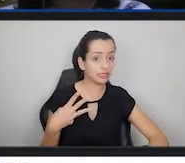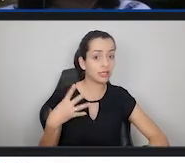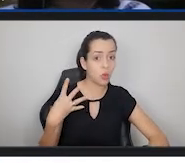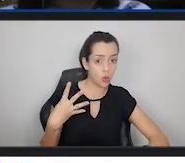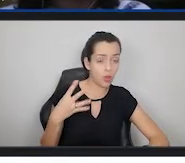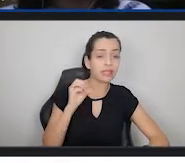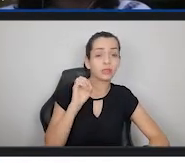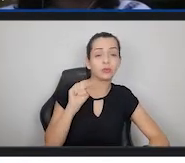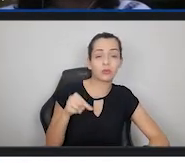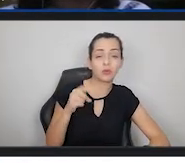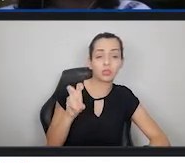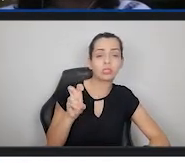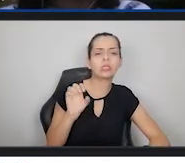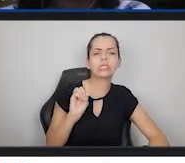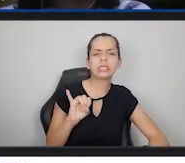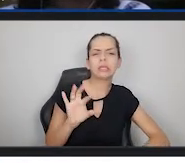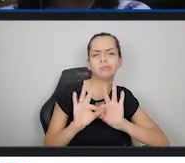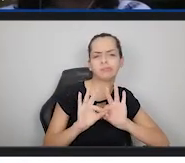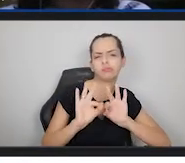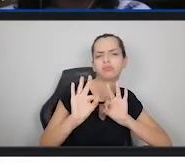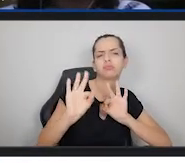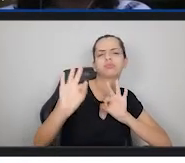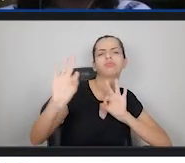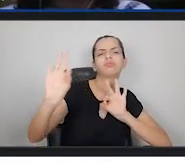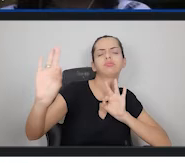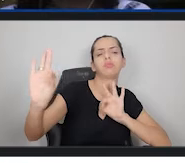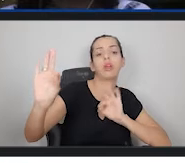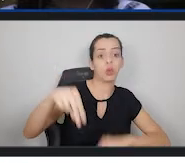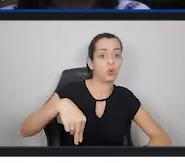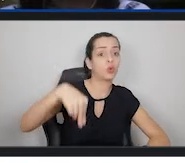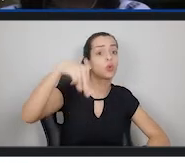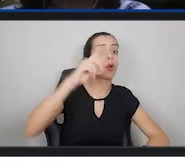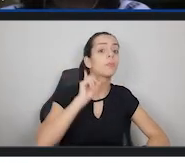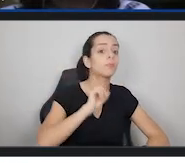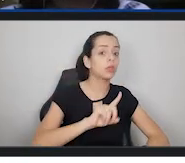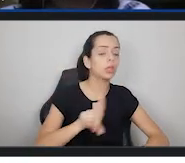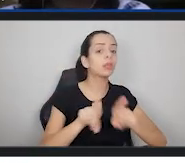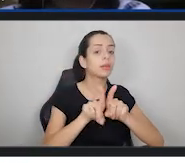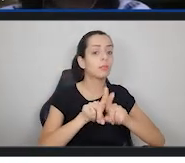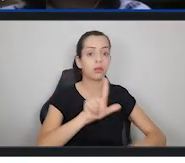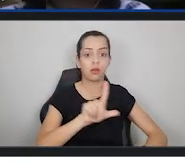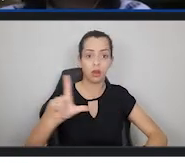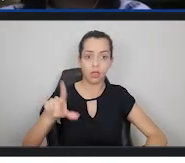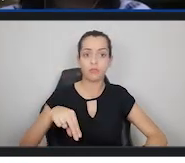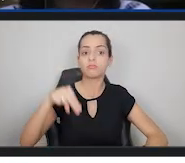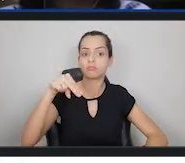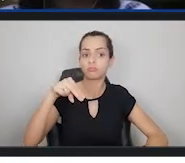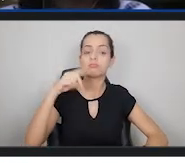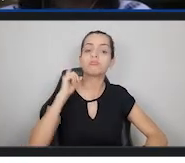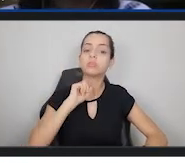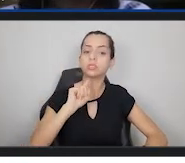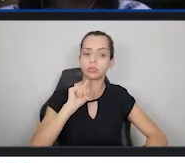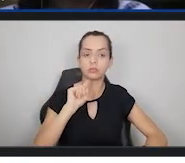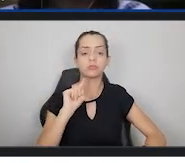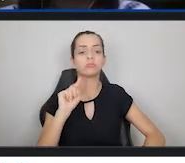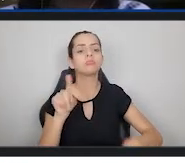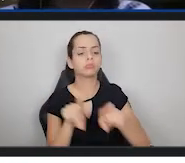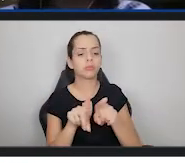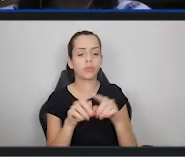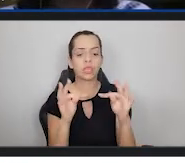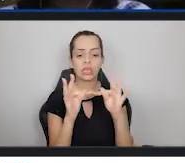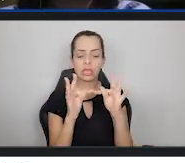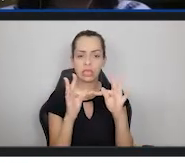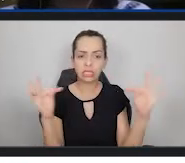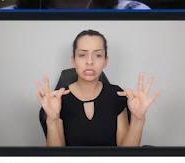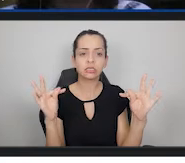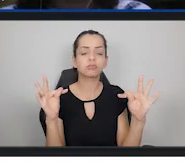para 13. Isso a gente usa muito o 34,5, onde tem longas extensões, e isso acontece muito no norte de Minas e no